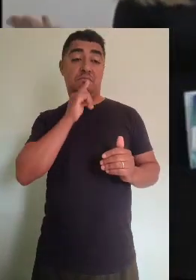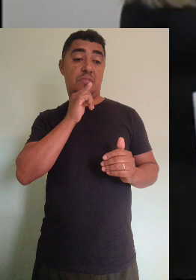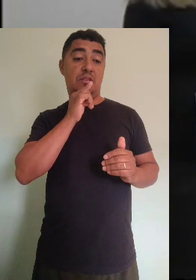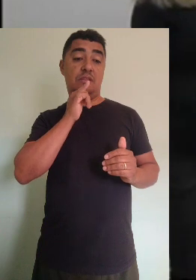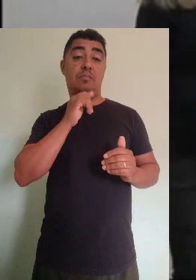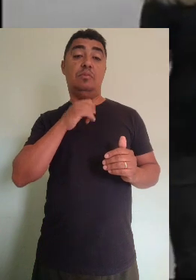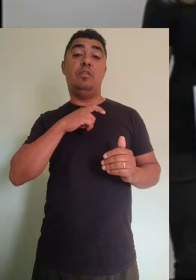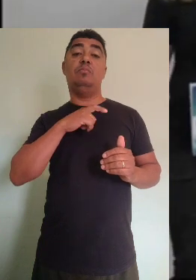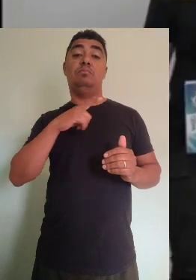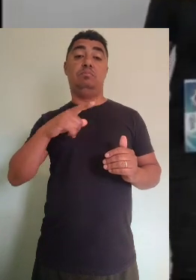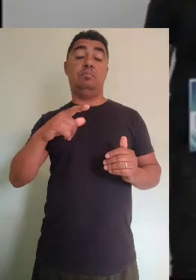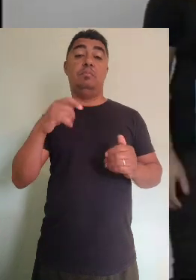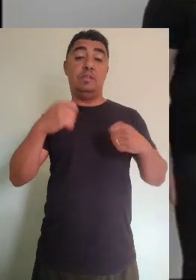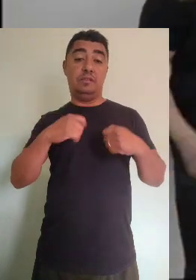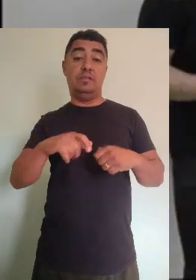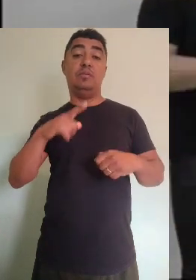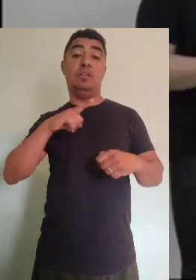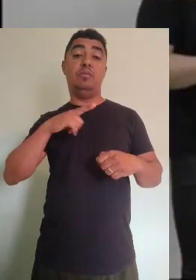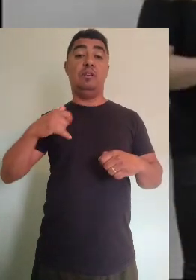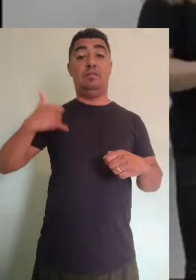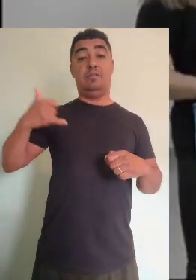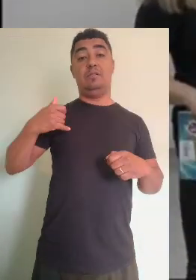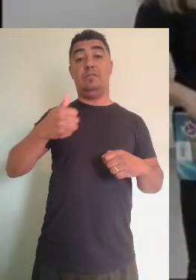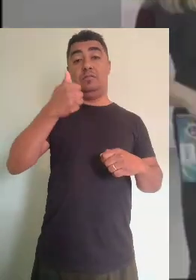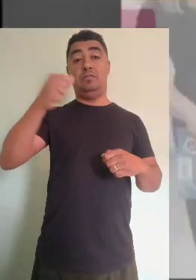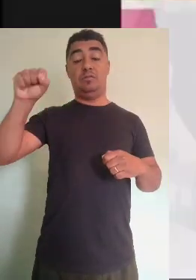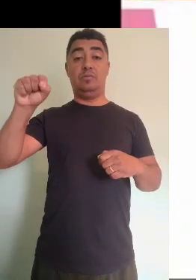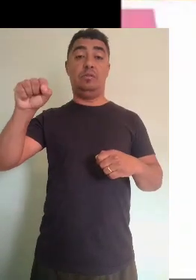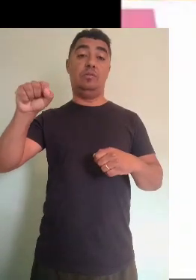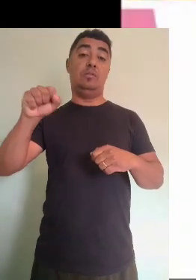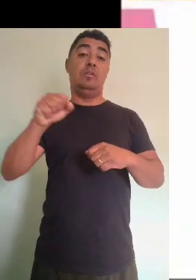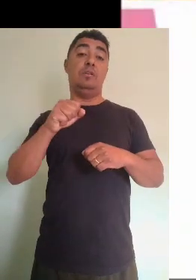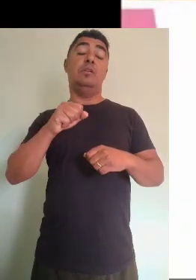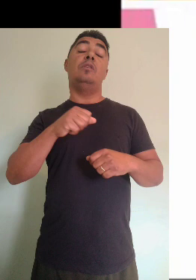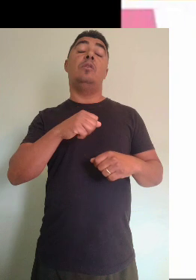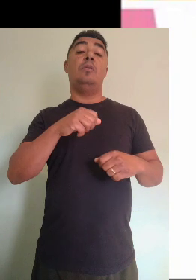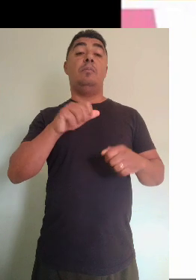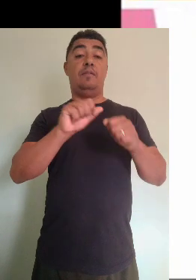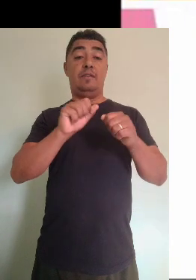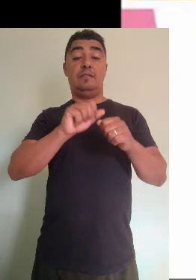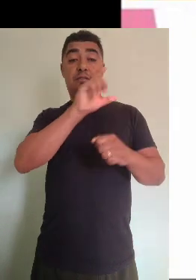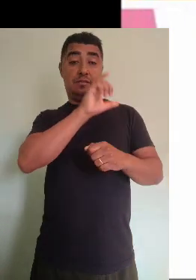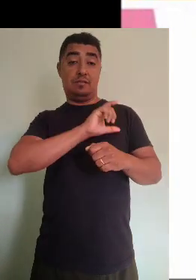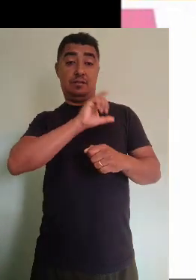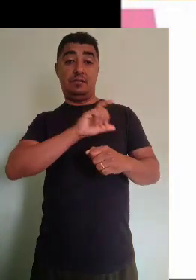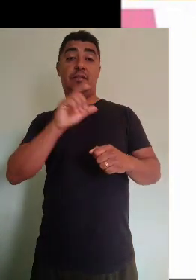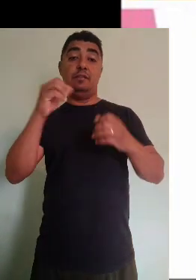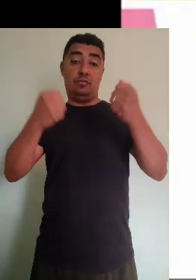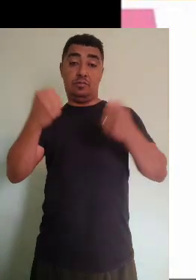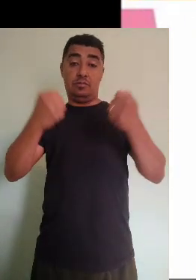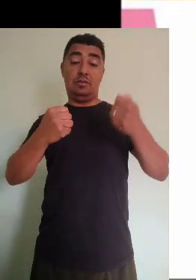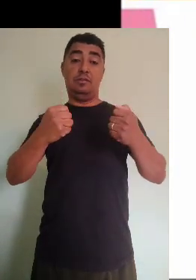anos para eu poder fazer a carteira de motorista. O direito natural é aquele que já nasce. Nasceu, já